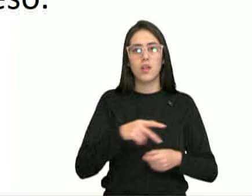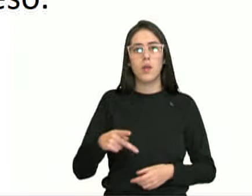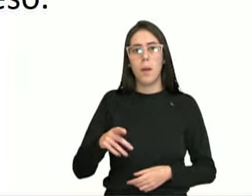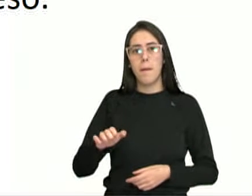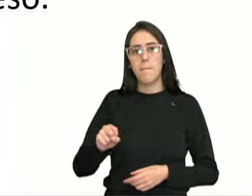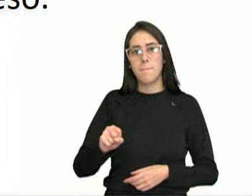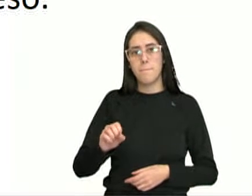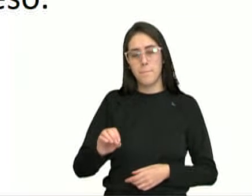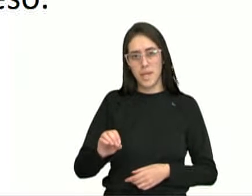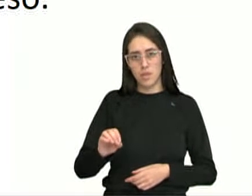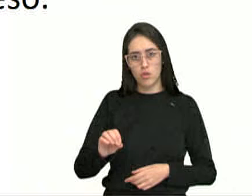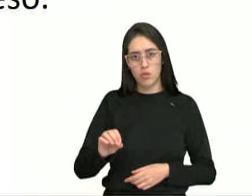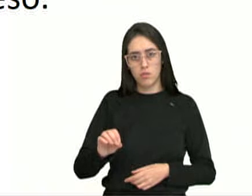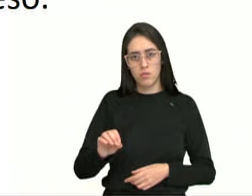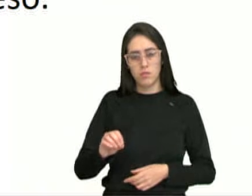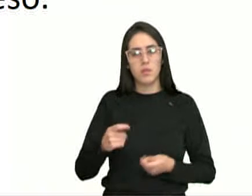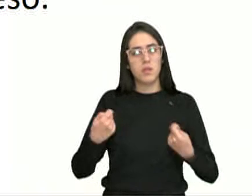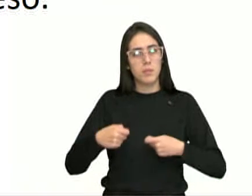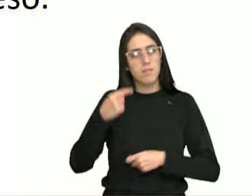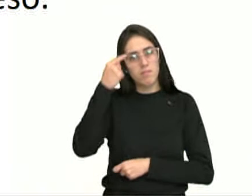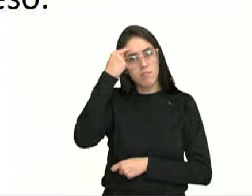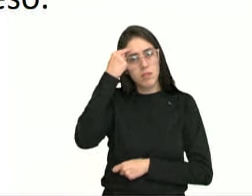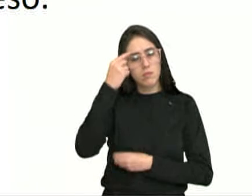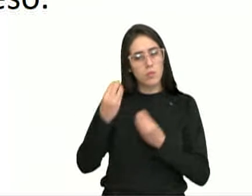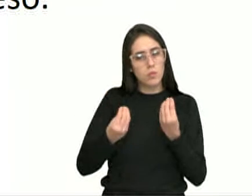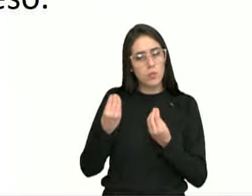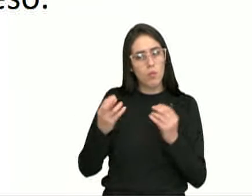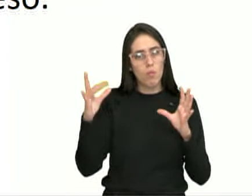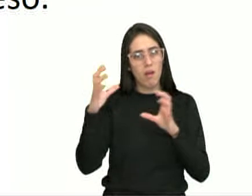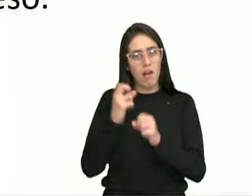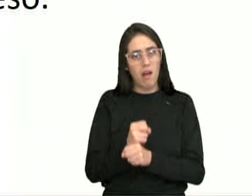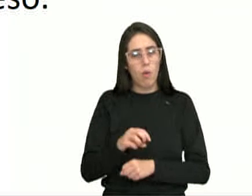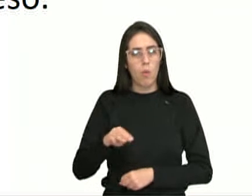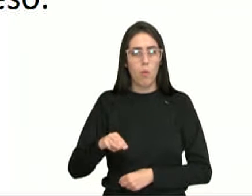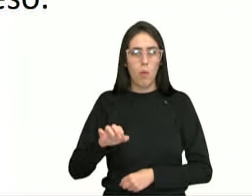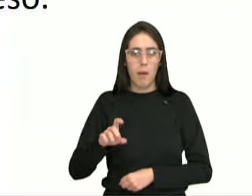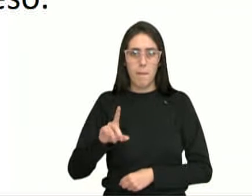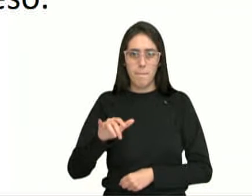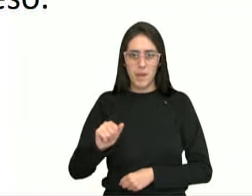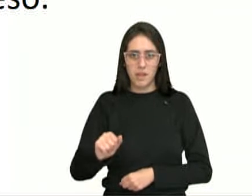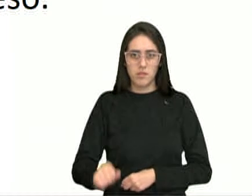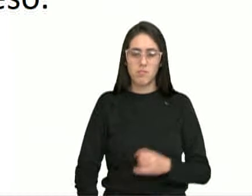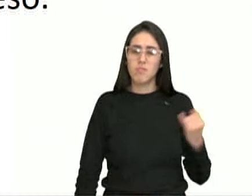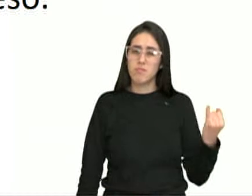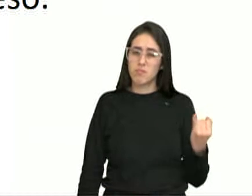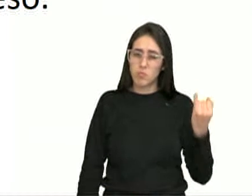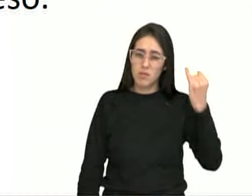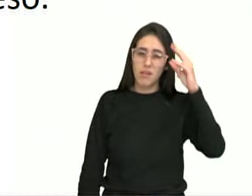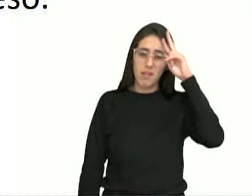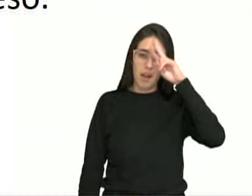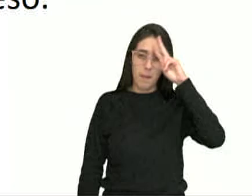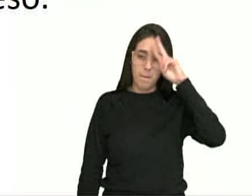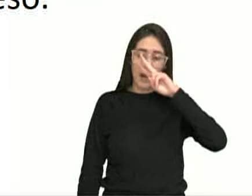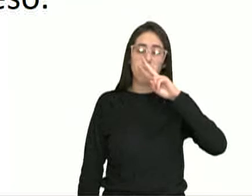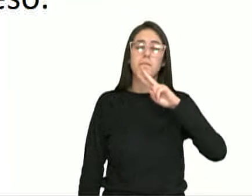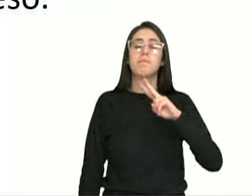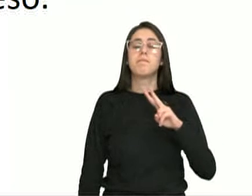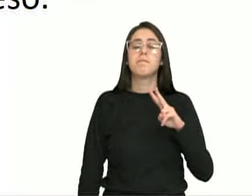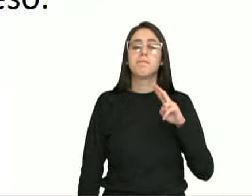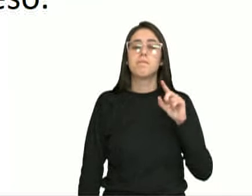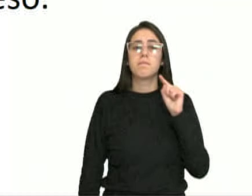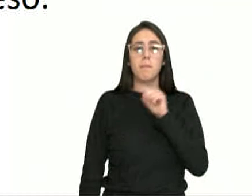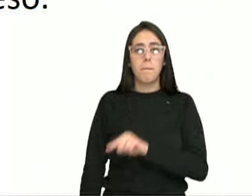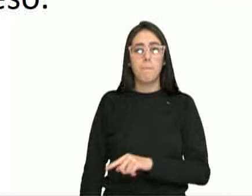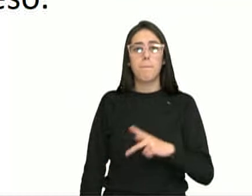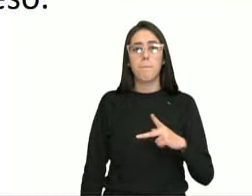que deve ser levado em conta na hora do cálculo da média. É importante lembrar que na média ponderada,